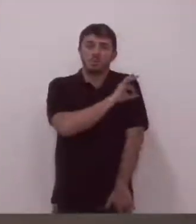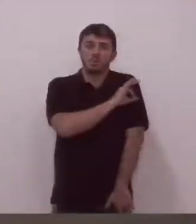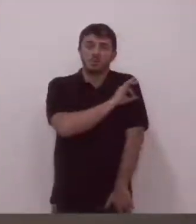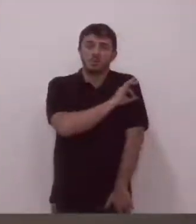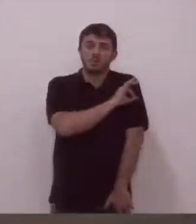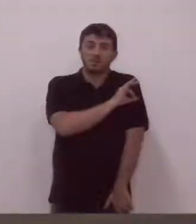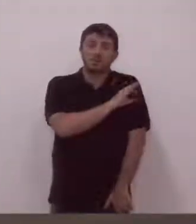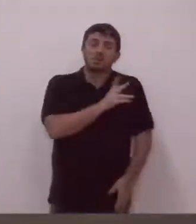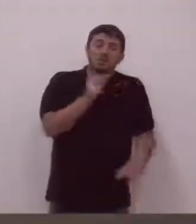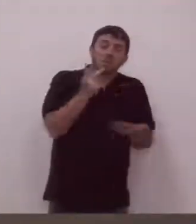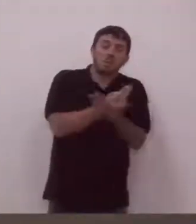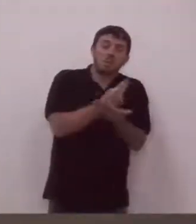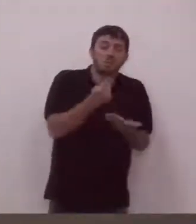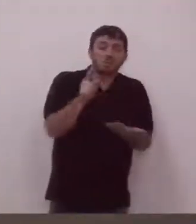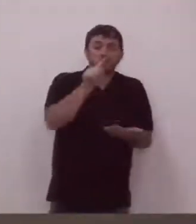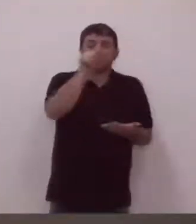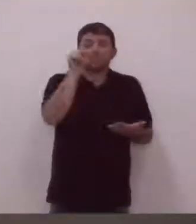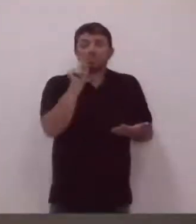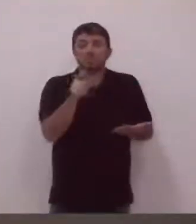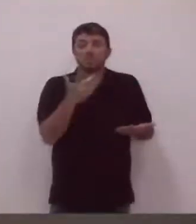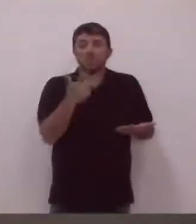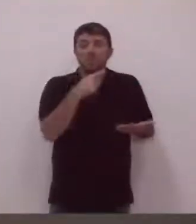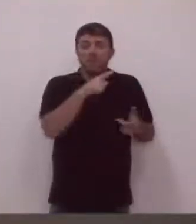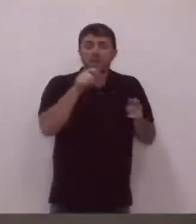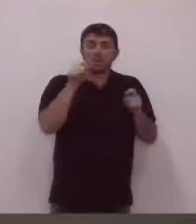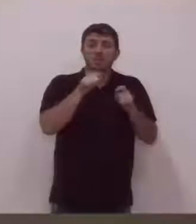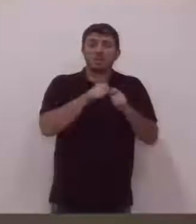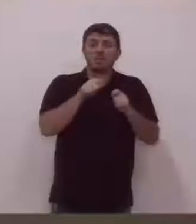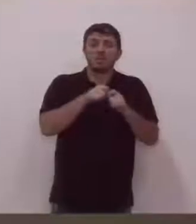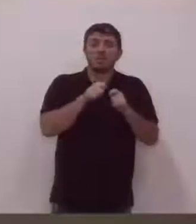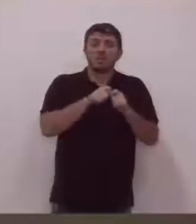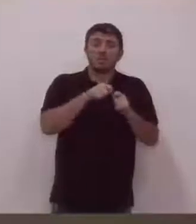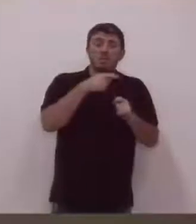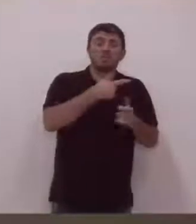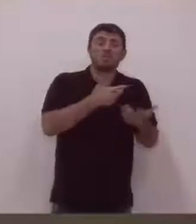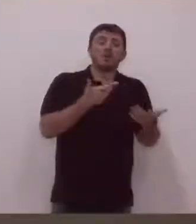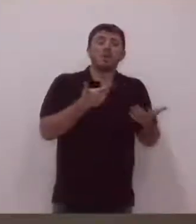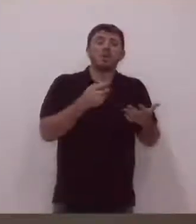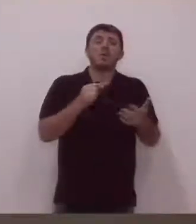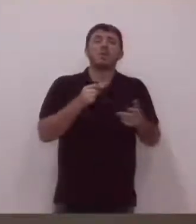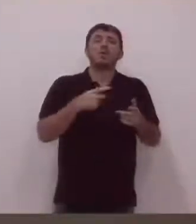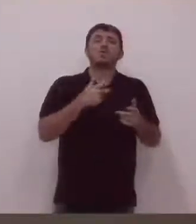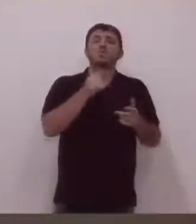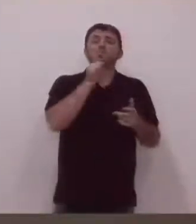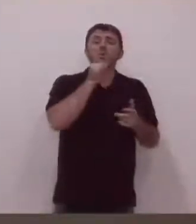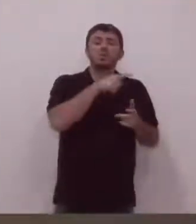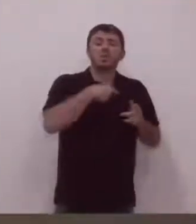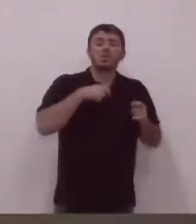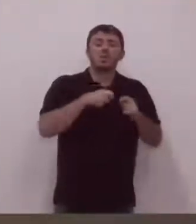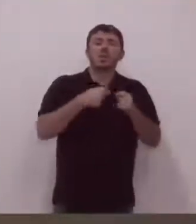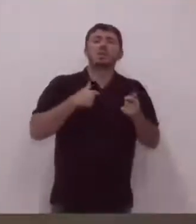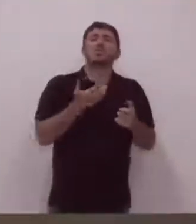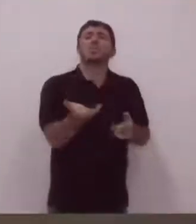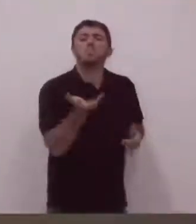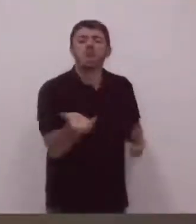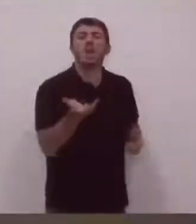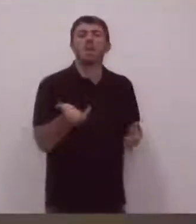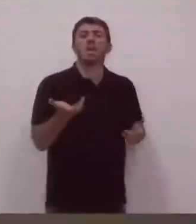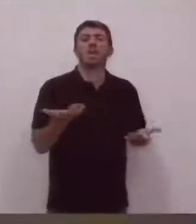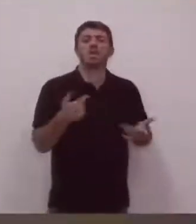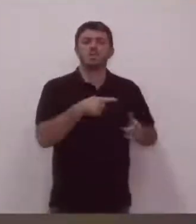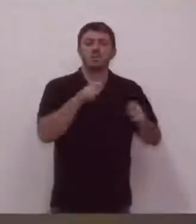Houve dolo? Claramente não. Havia intenção de fazer o melhor para a cidade? Sim. Então, está na justiça, a justiça vai